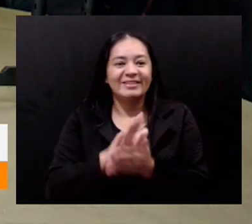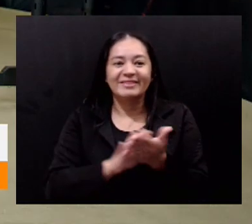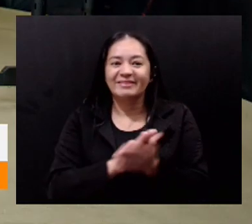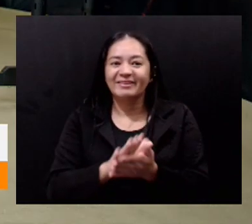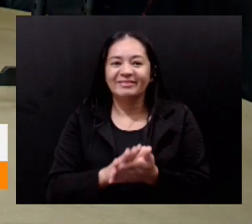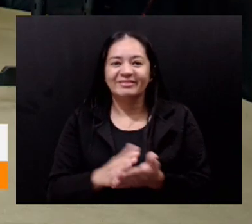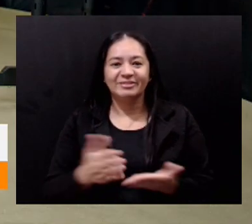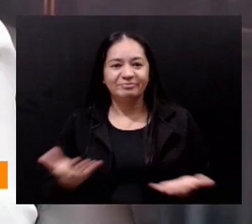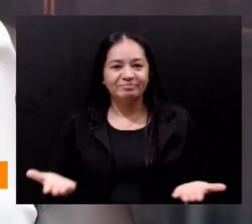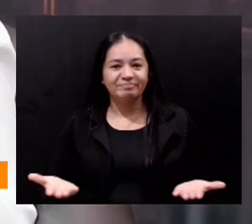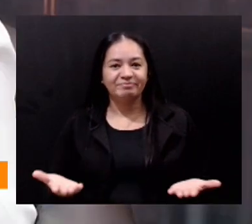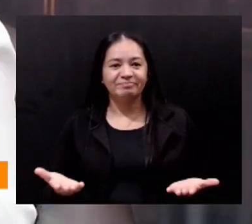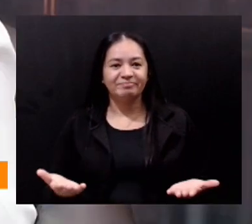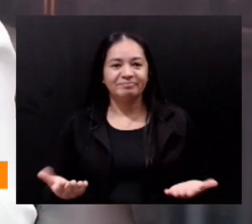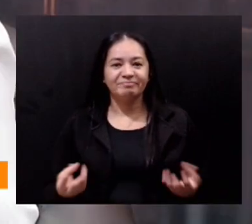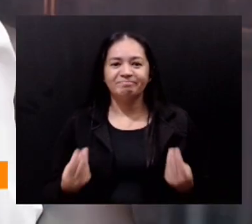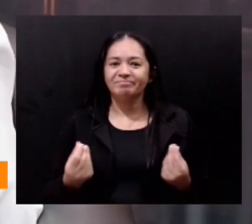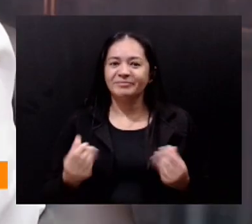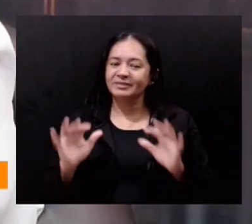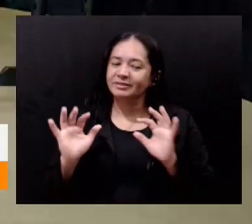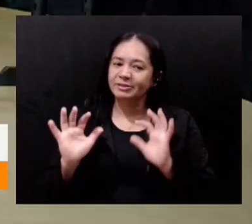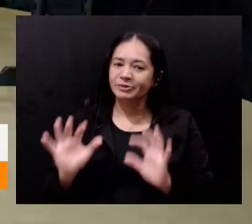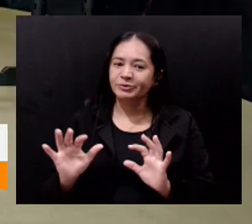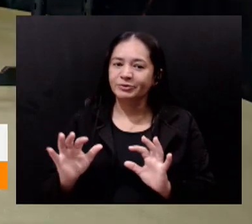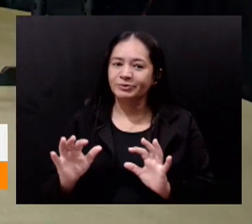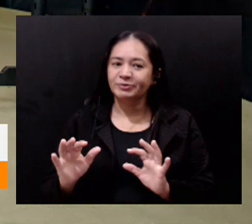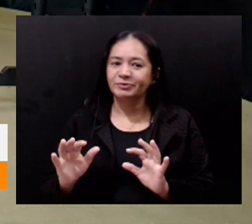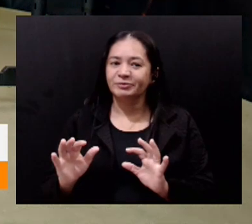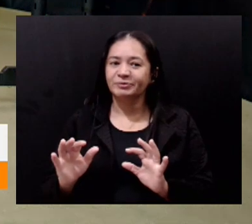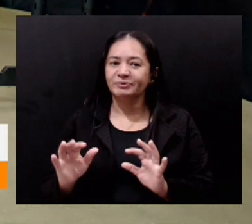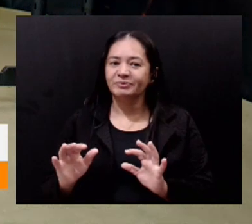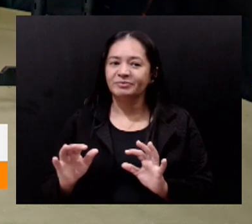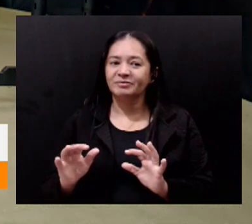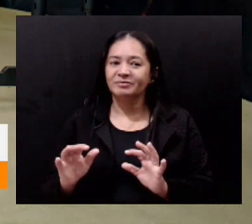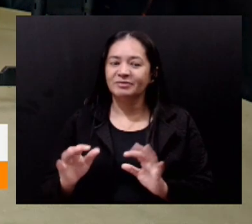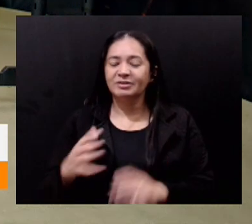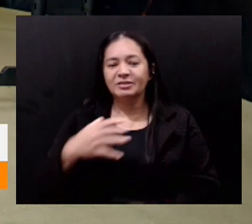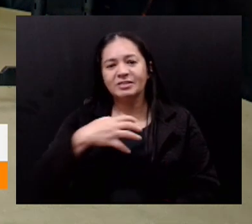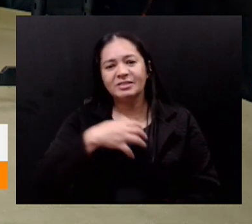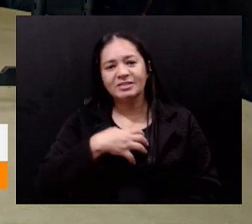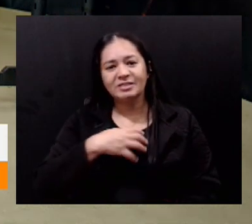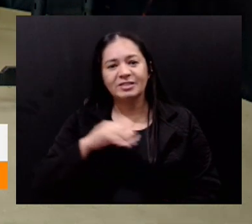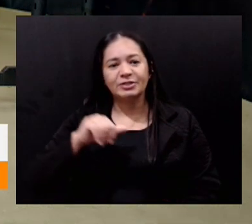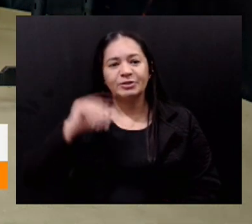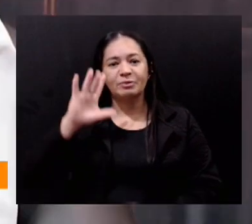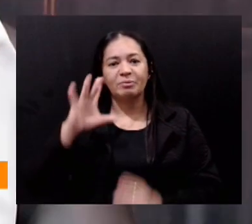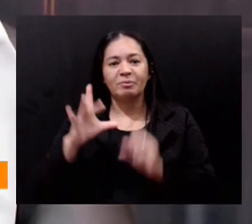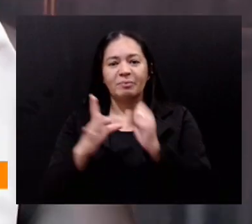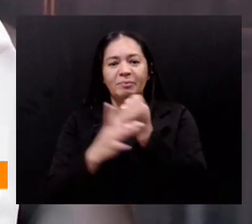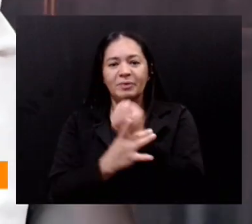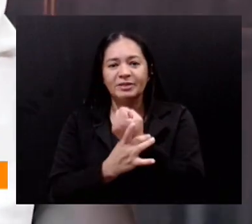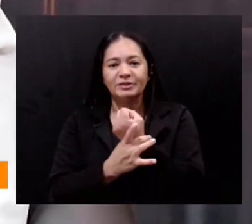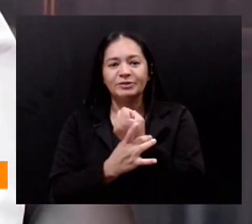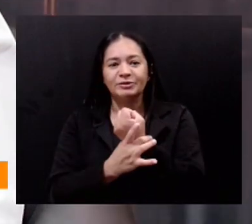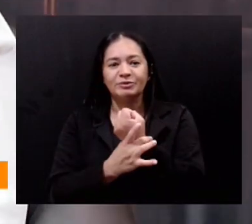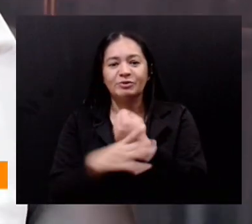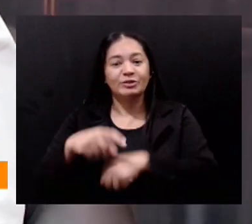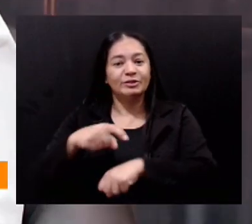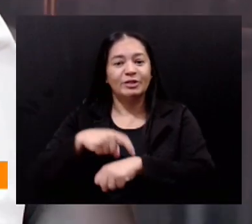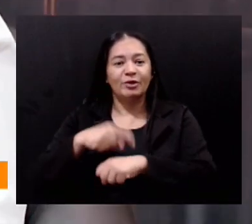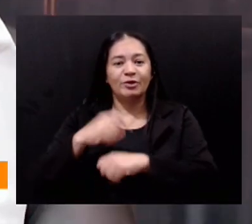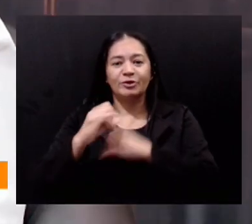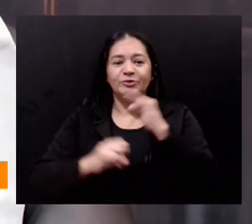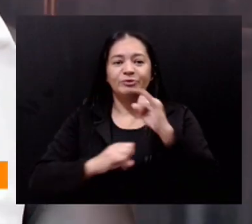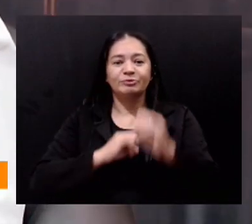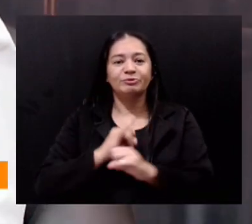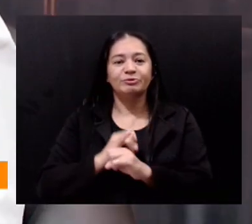muito isso, né, então eles É o acabam seu se ser, né. sentindo mais seguros quando eles estão no online, e por isso eles acabam tendo